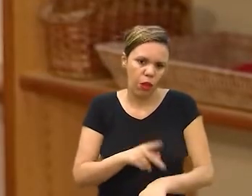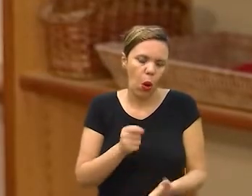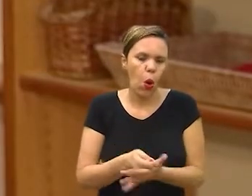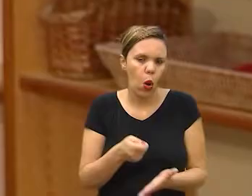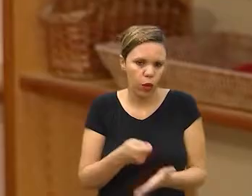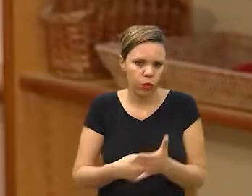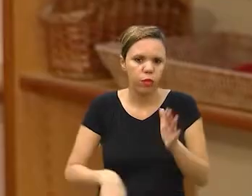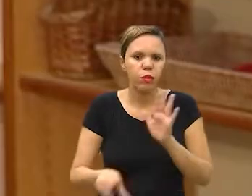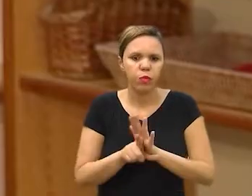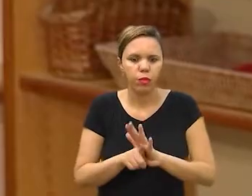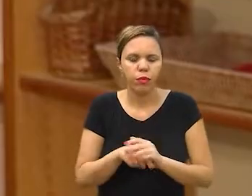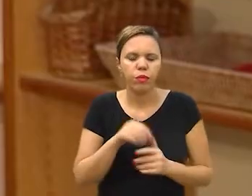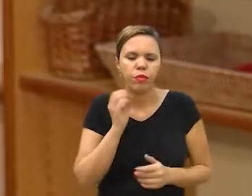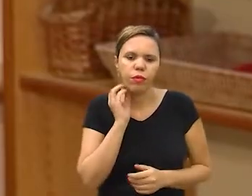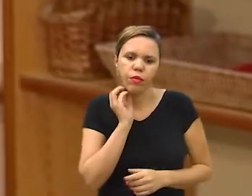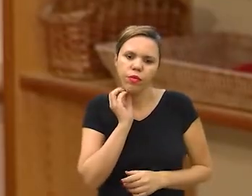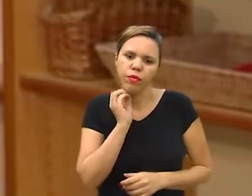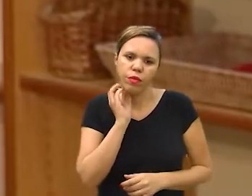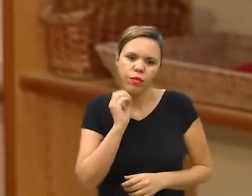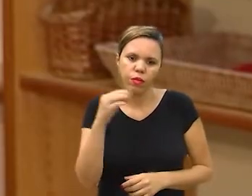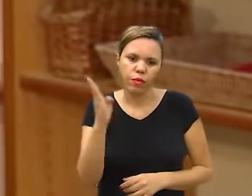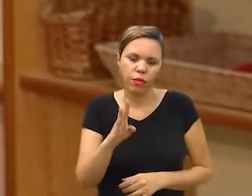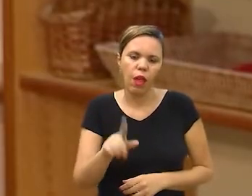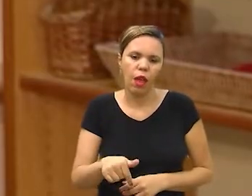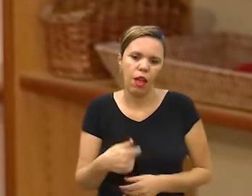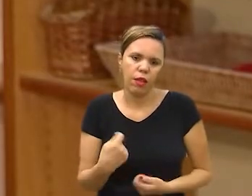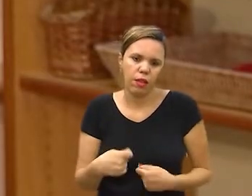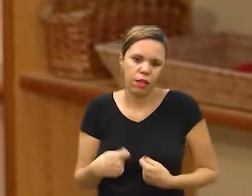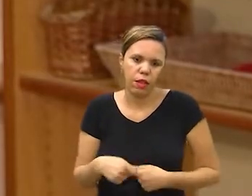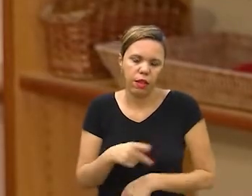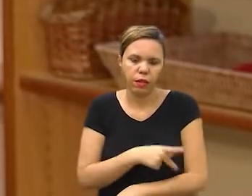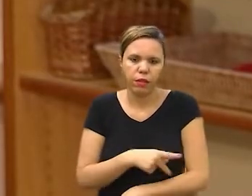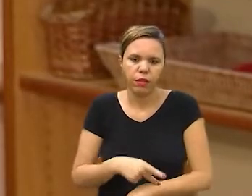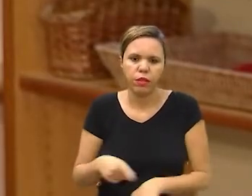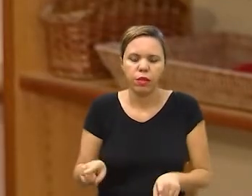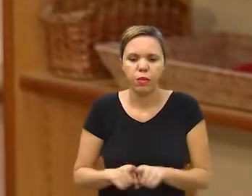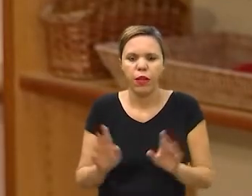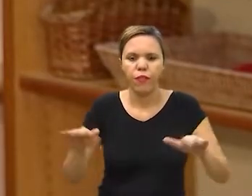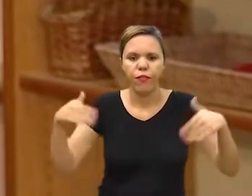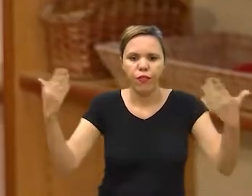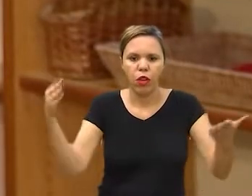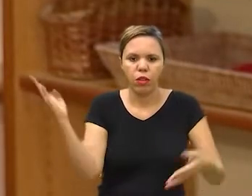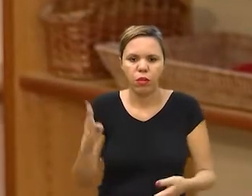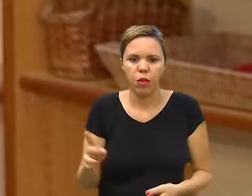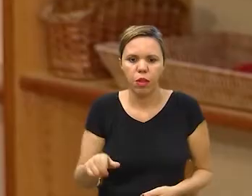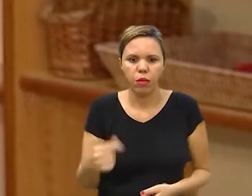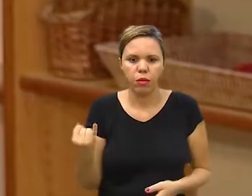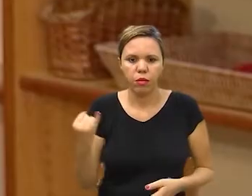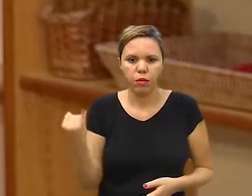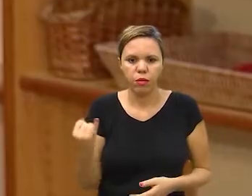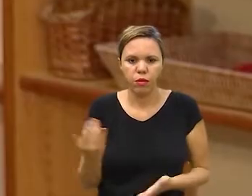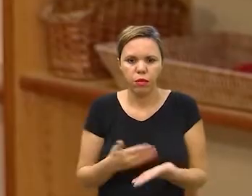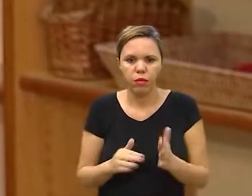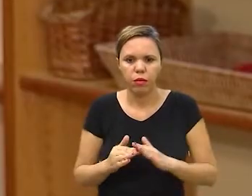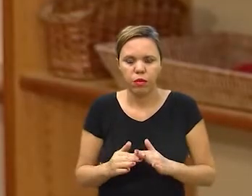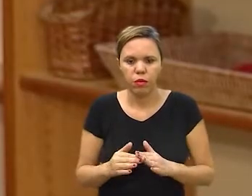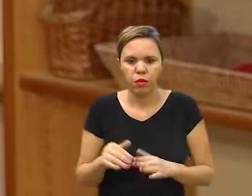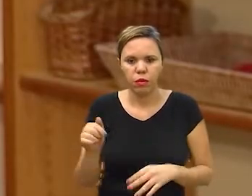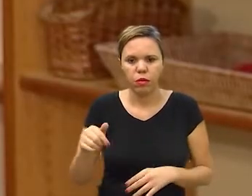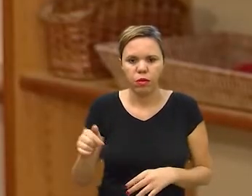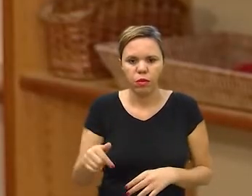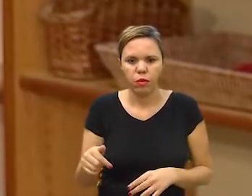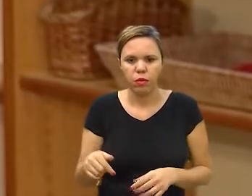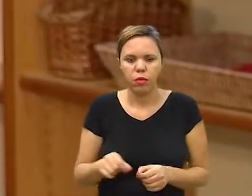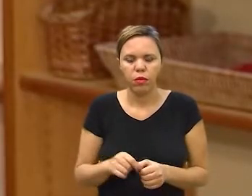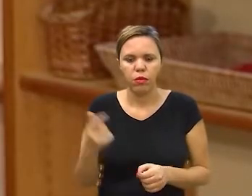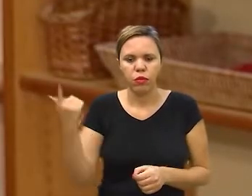obrigatório por lei, né? No Brasil é necessário a pedagogia. Fora do Brasil, o que é importante, que é nas escolas Montessori também no Brasil